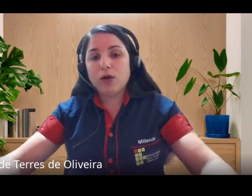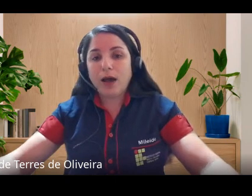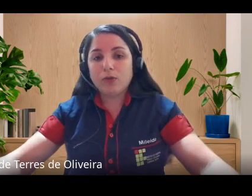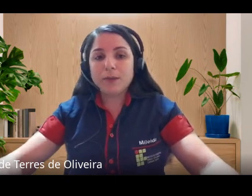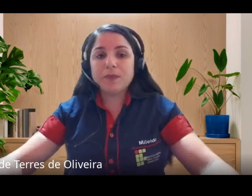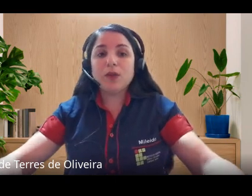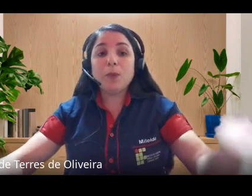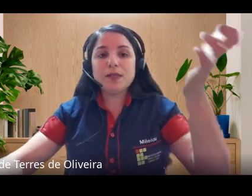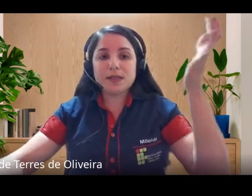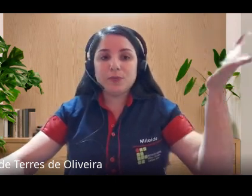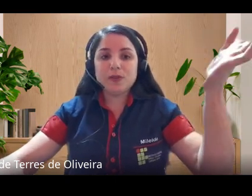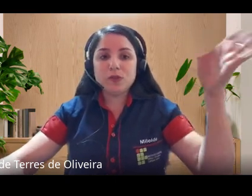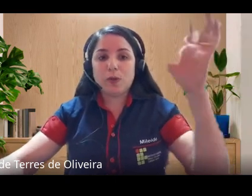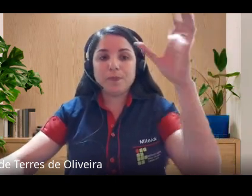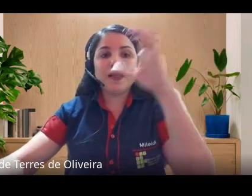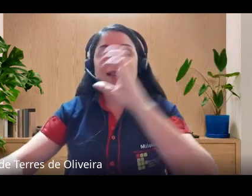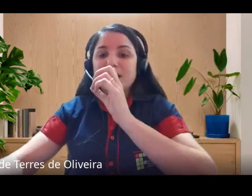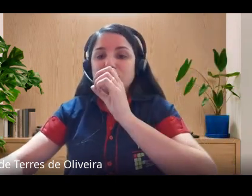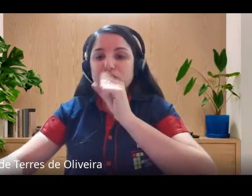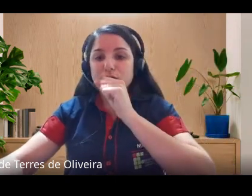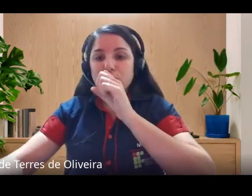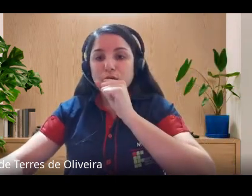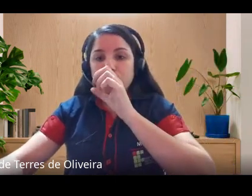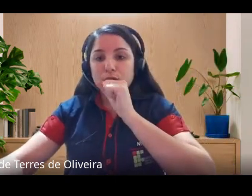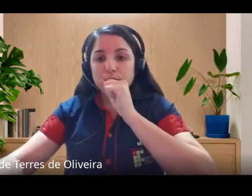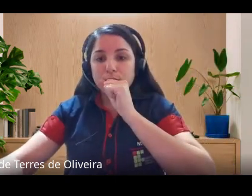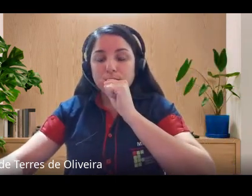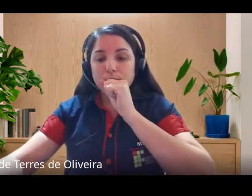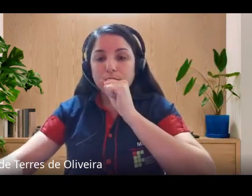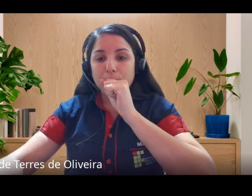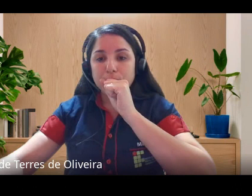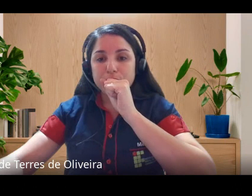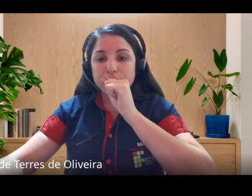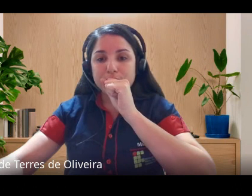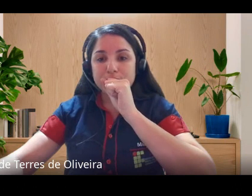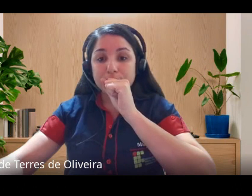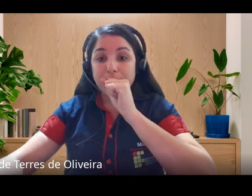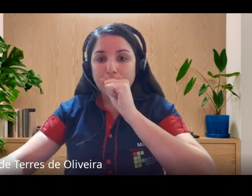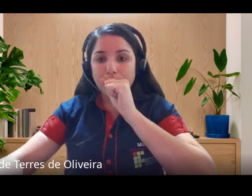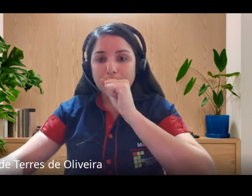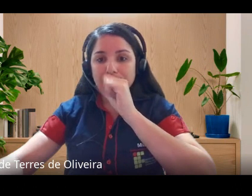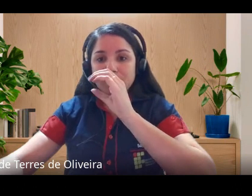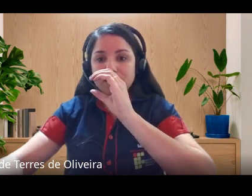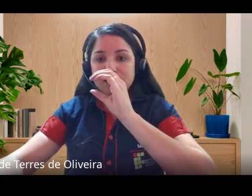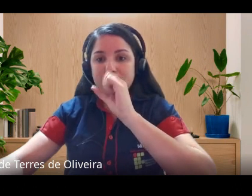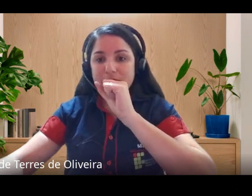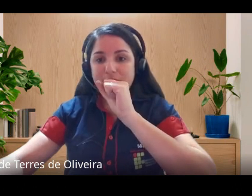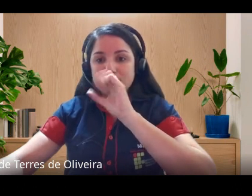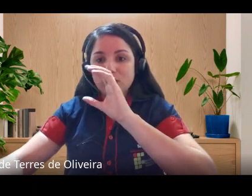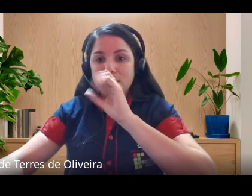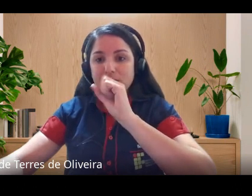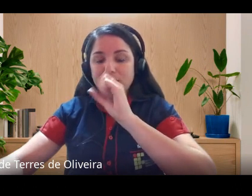sinal, o local, né? Então, por exemplo, olha só, laranja. Qual é o meu ponto de articulação? Na boca. T